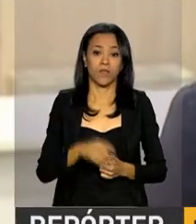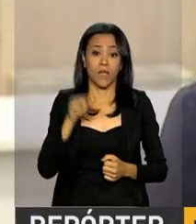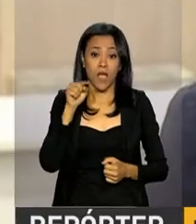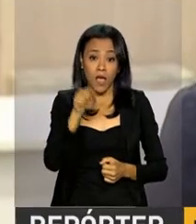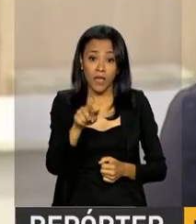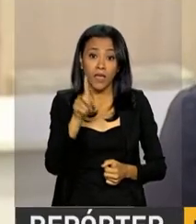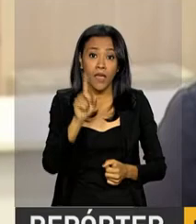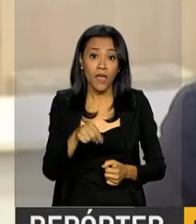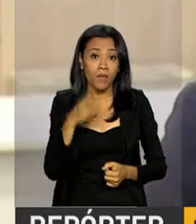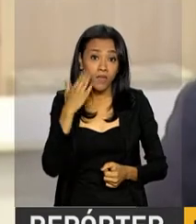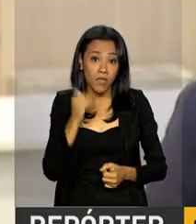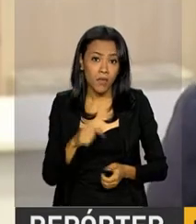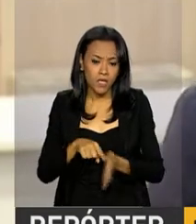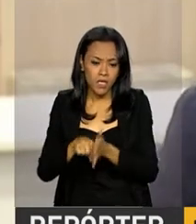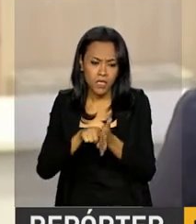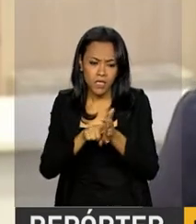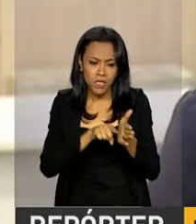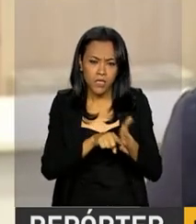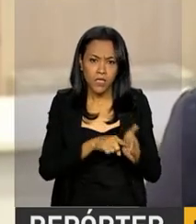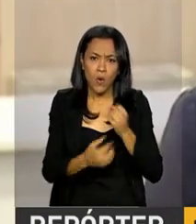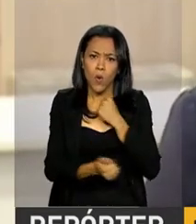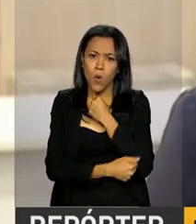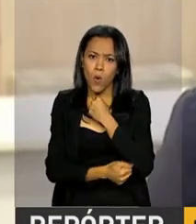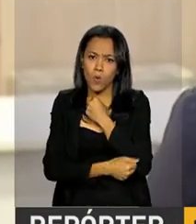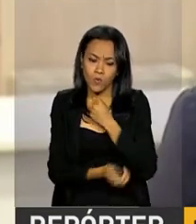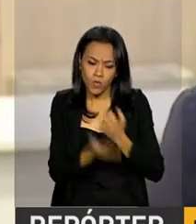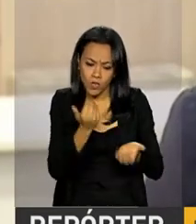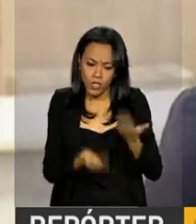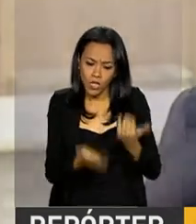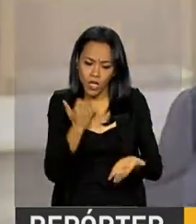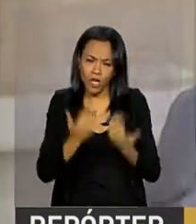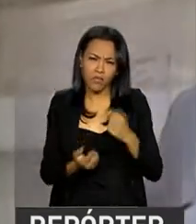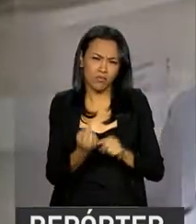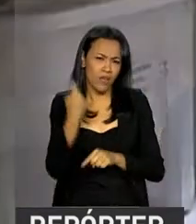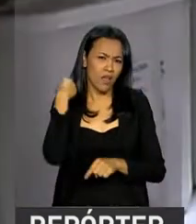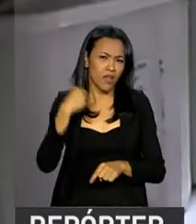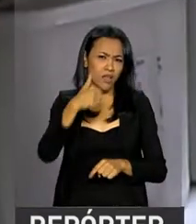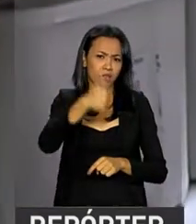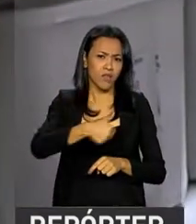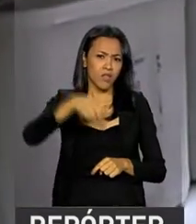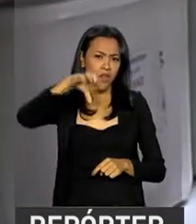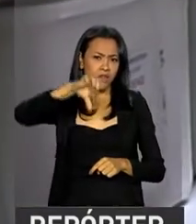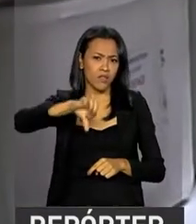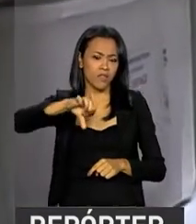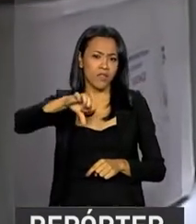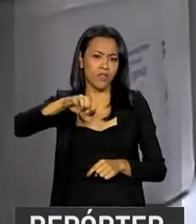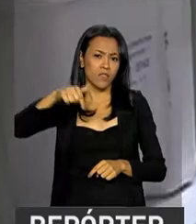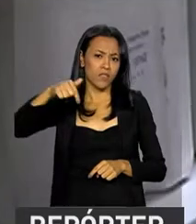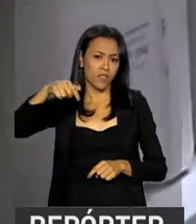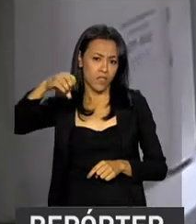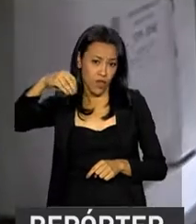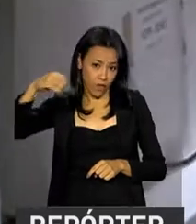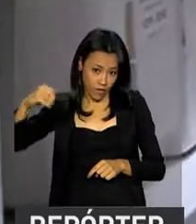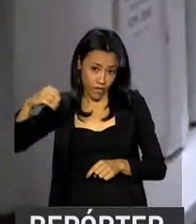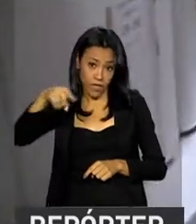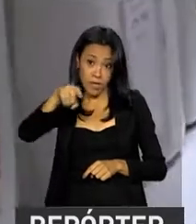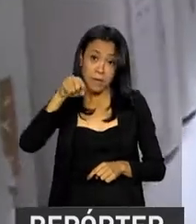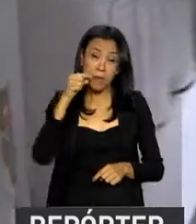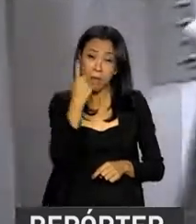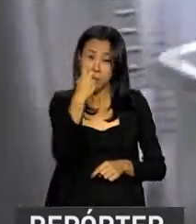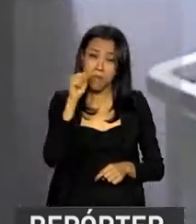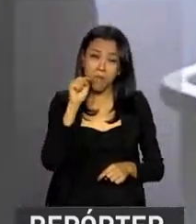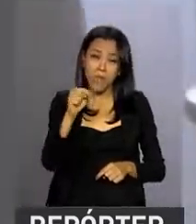das ossadas que foram retirados da vala de perus na década de 90 são mil e 49 caixas contendo